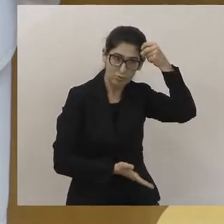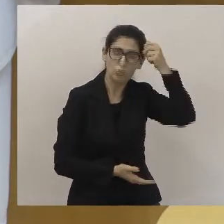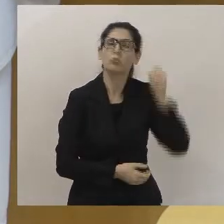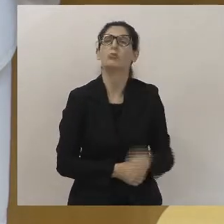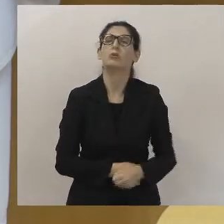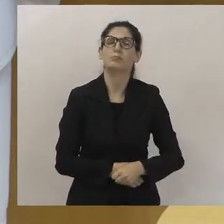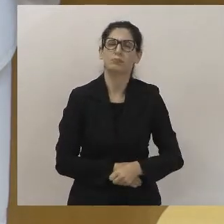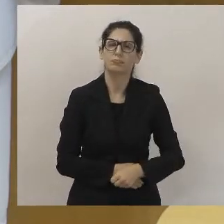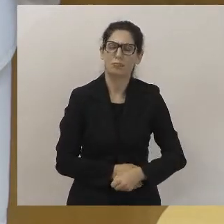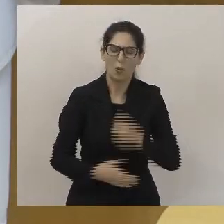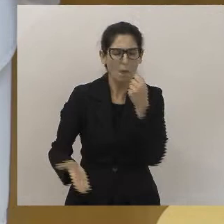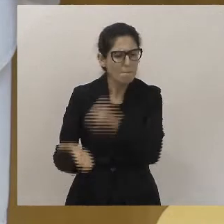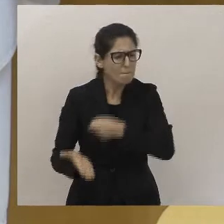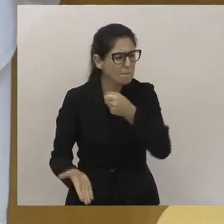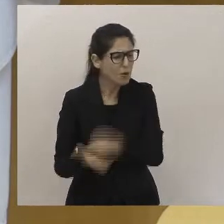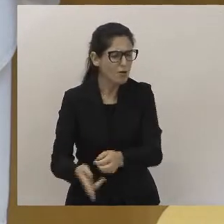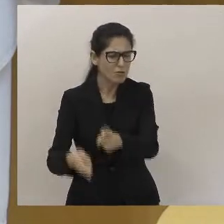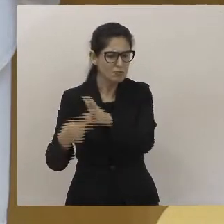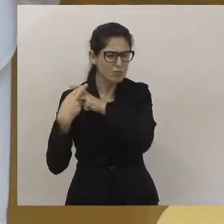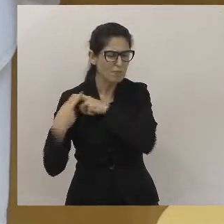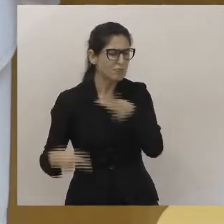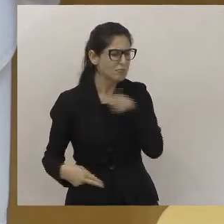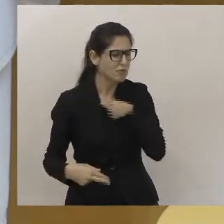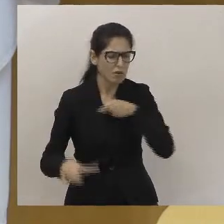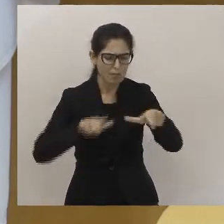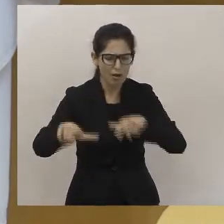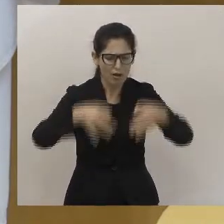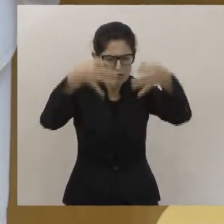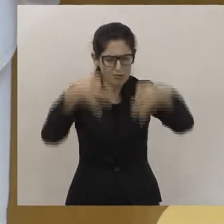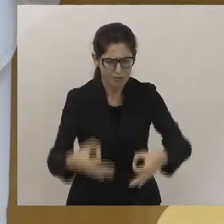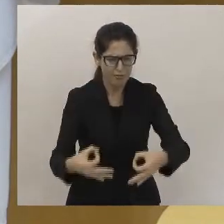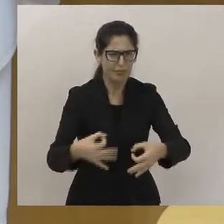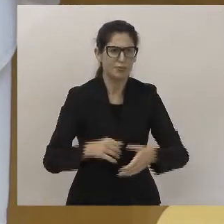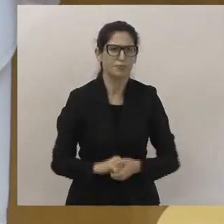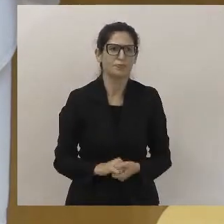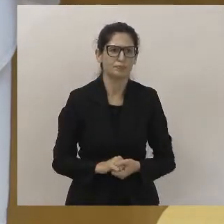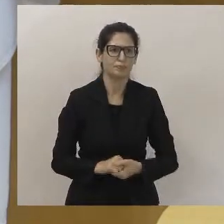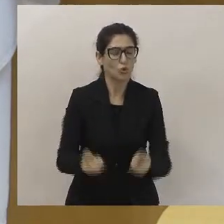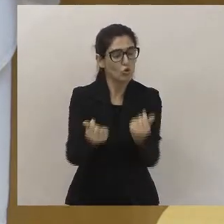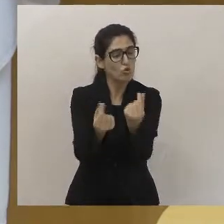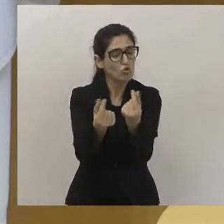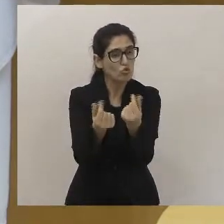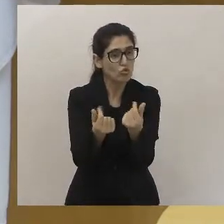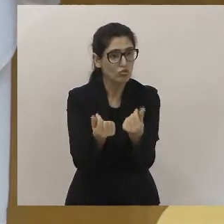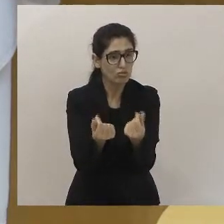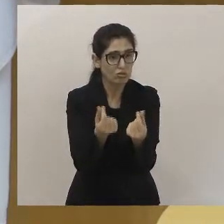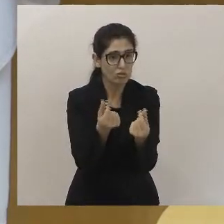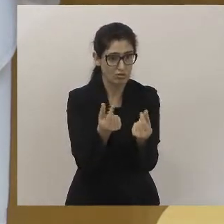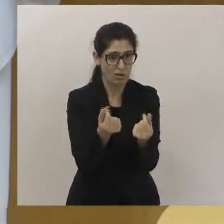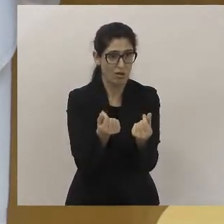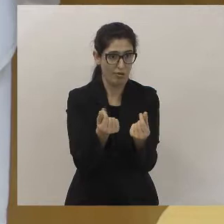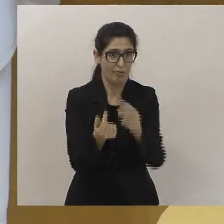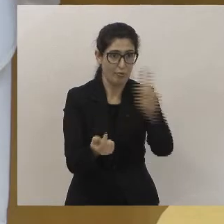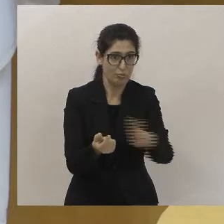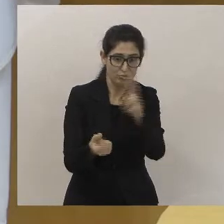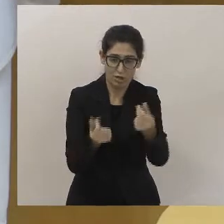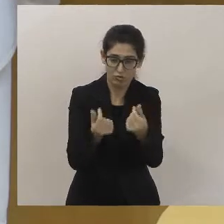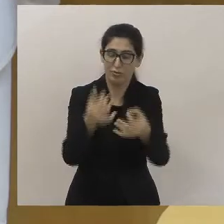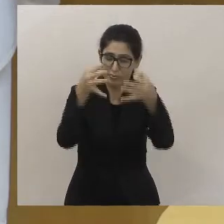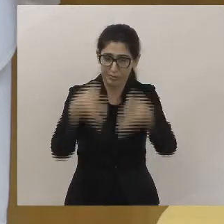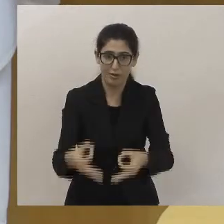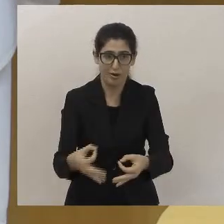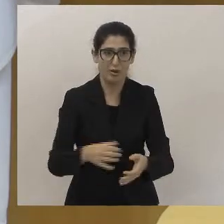e trabalhar para a sua cidade onde todos são paulo o dinheiro dos tributos moradores da nossa cidade então quero aqui